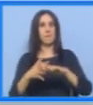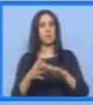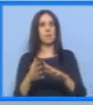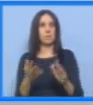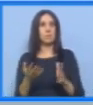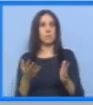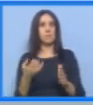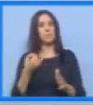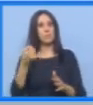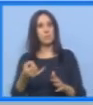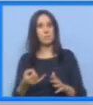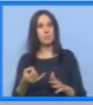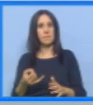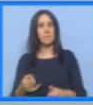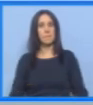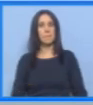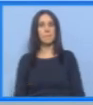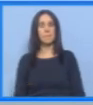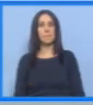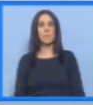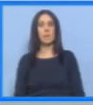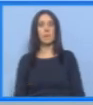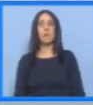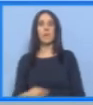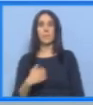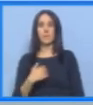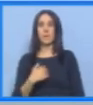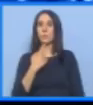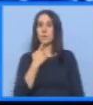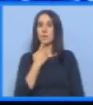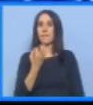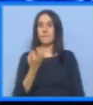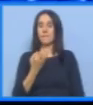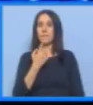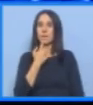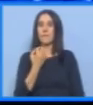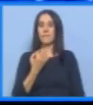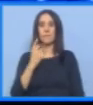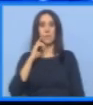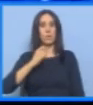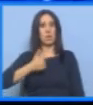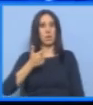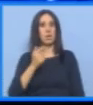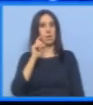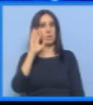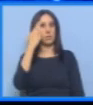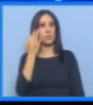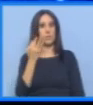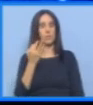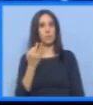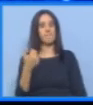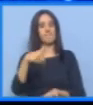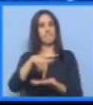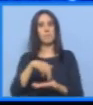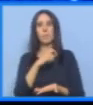é? Posteriormente. Eu diria que realmente que foi fundamental, foi crucial esse lugar do